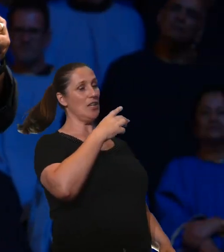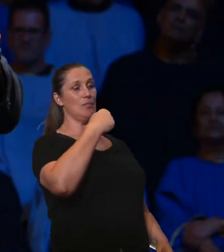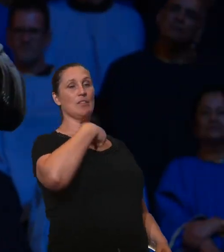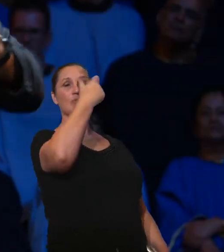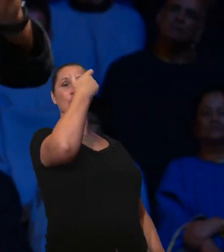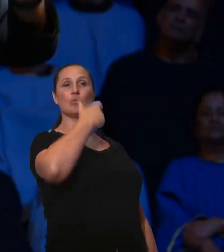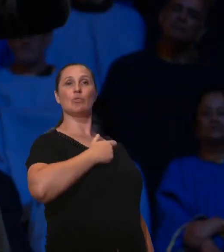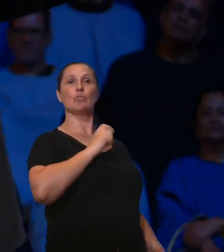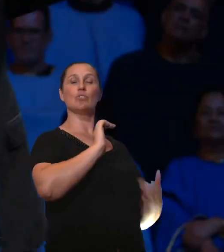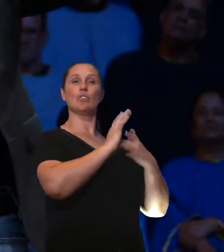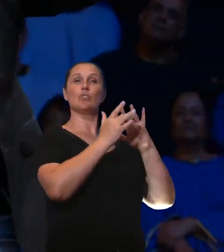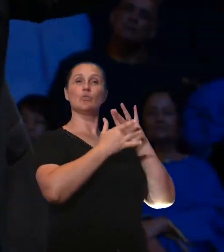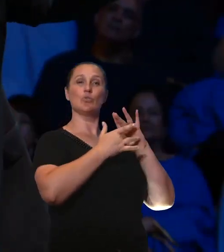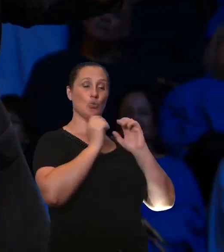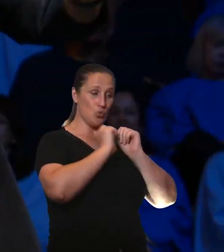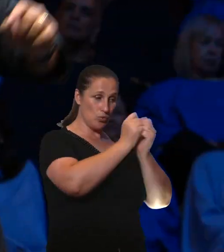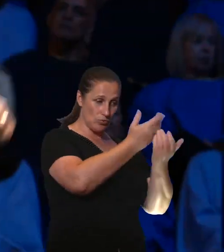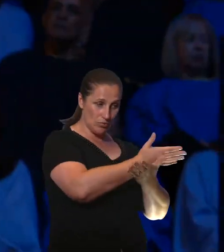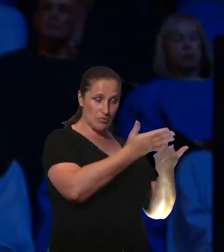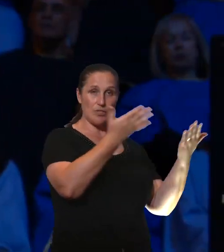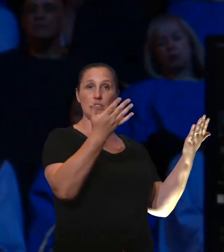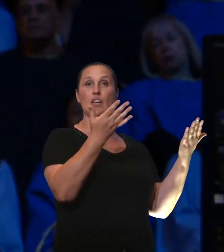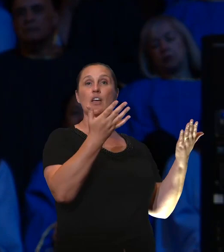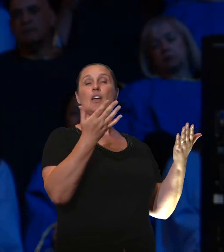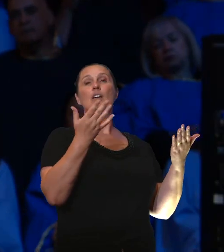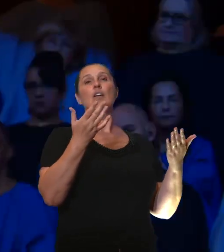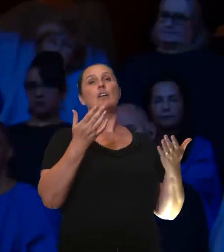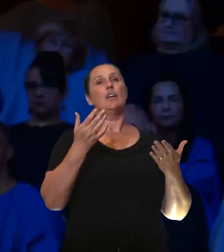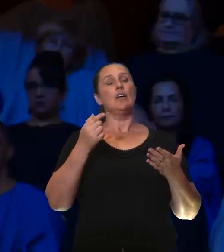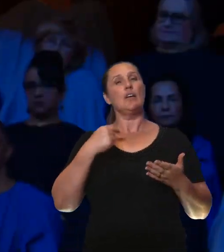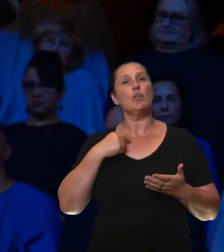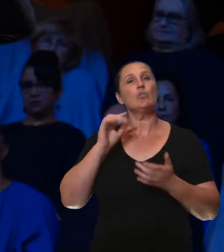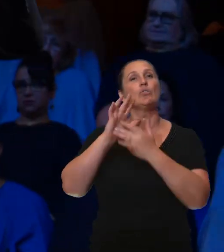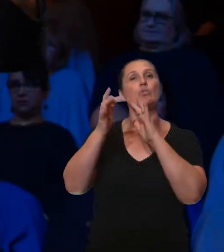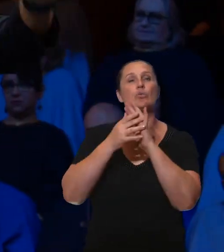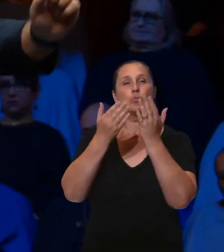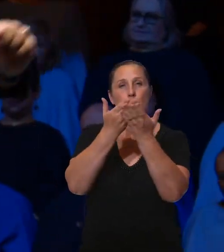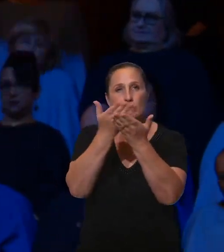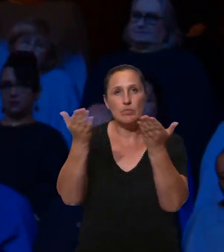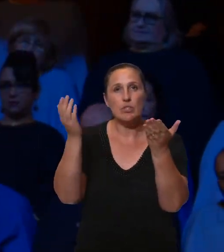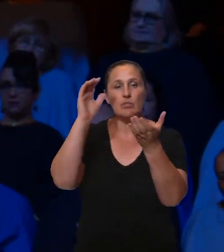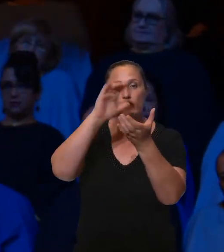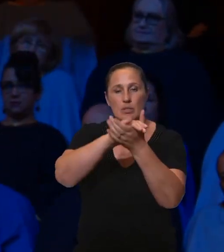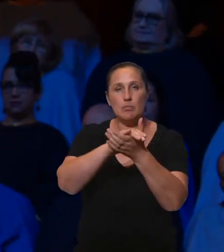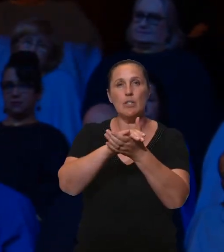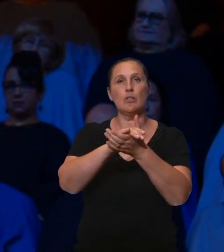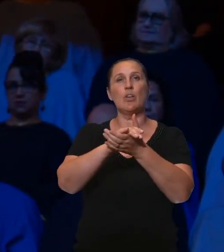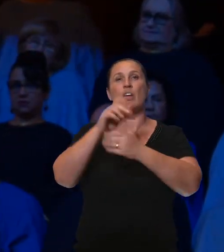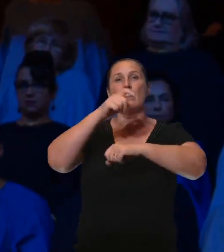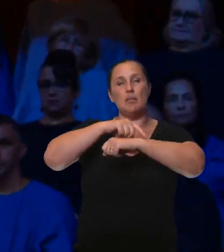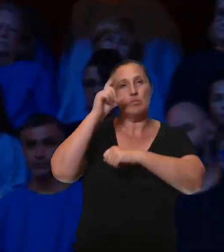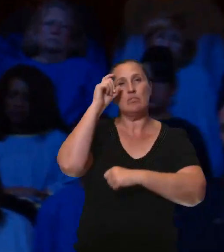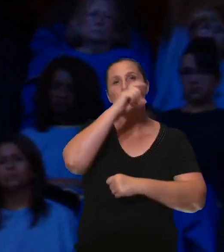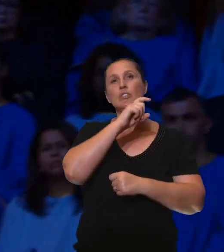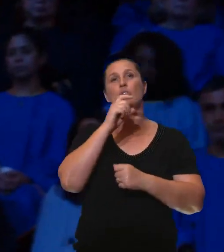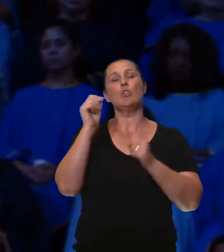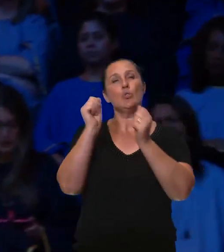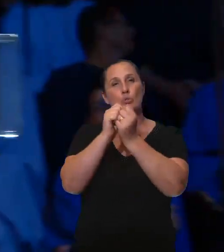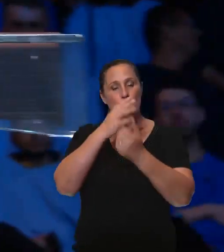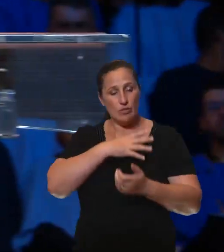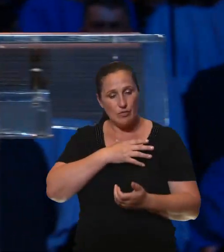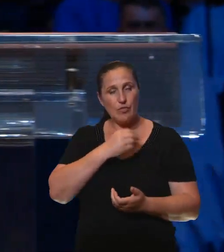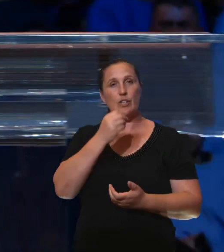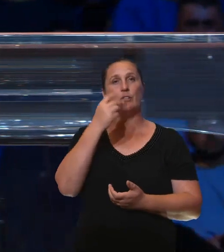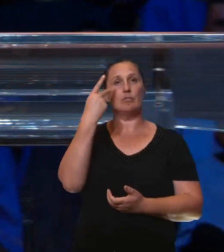sou eu que estou contigo nessa crise, nesse casamento, sou eu que estou contigo nessa luta com teu filho, sou eu que